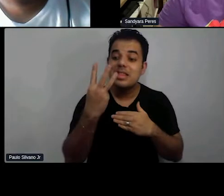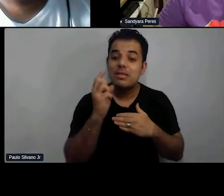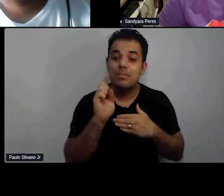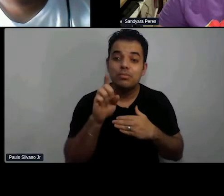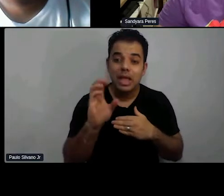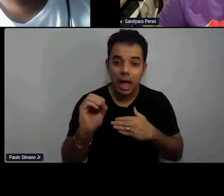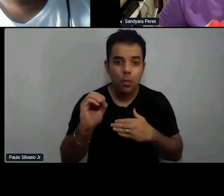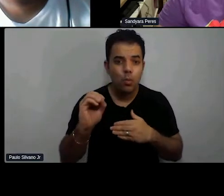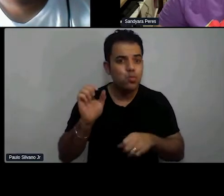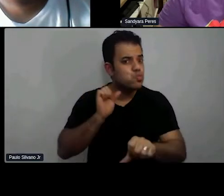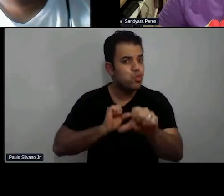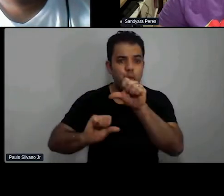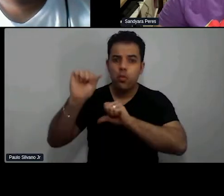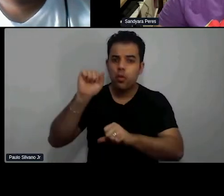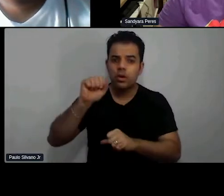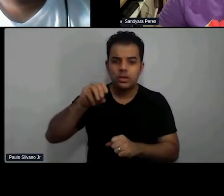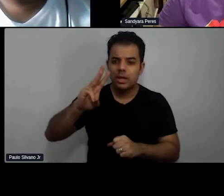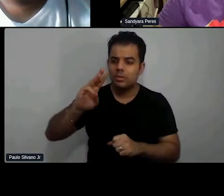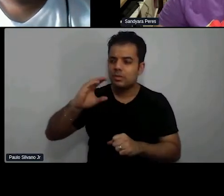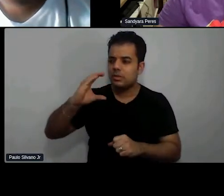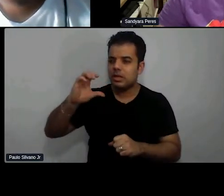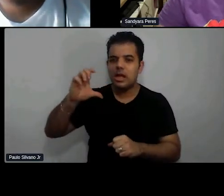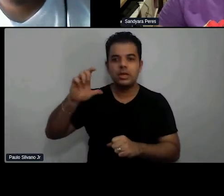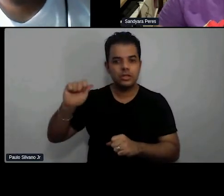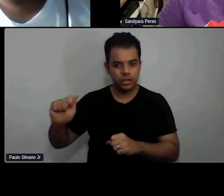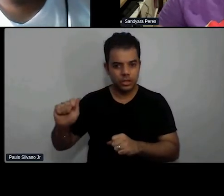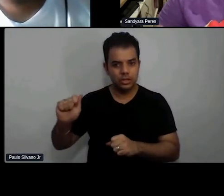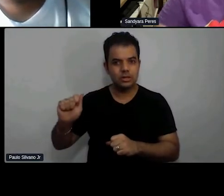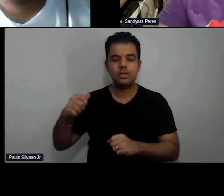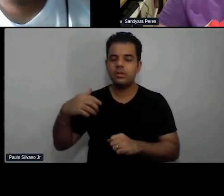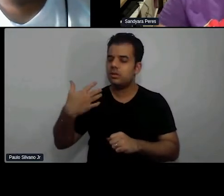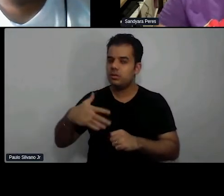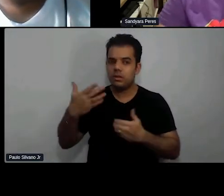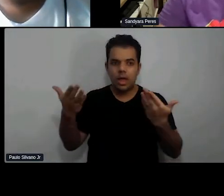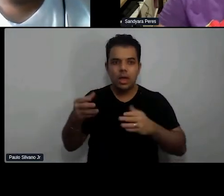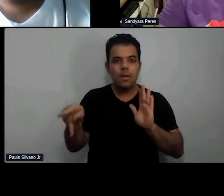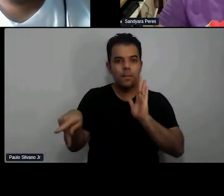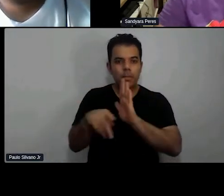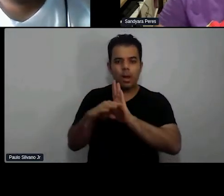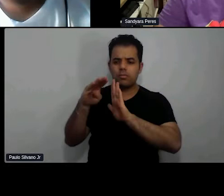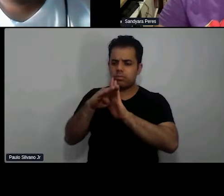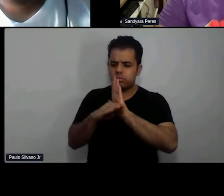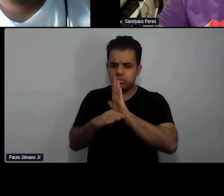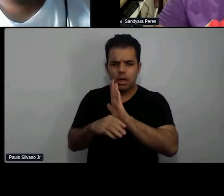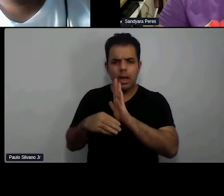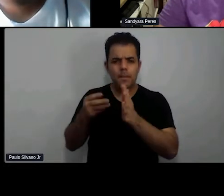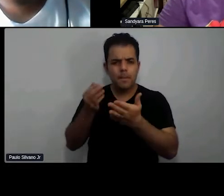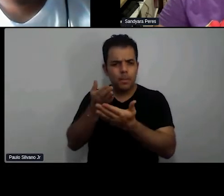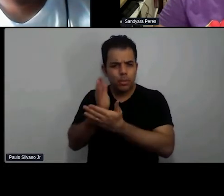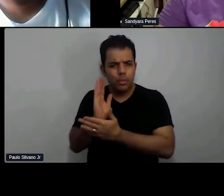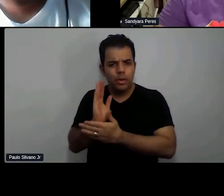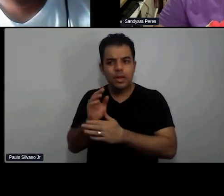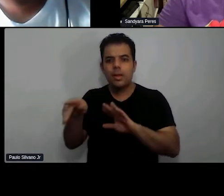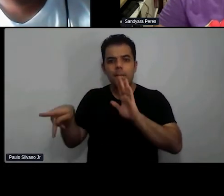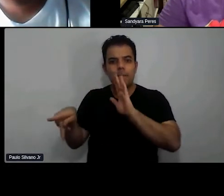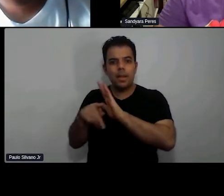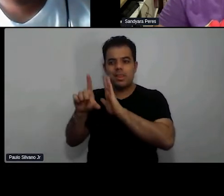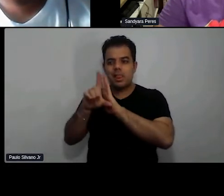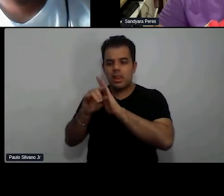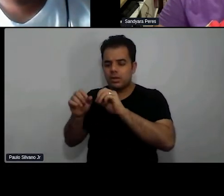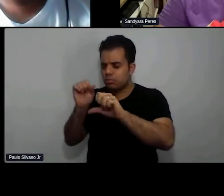mudança assim, radical na forma de colocar os níveis de conformidade. Eles estão reescrevendo